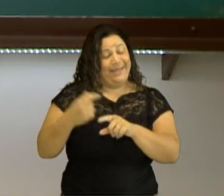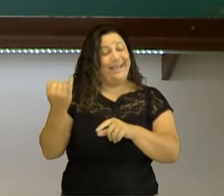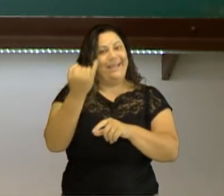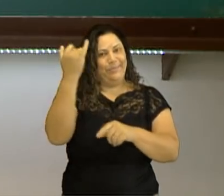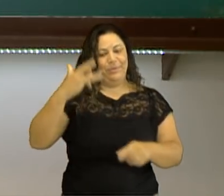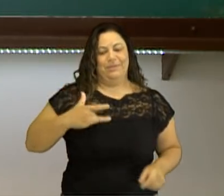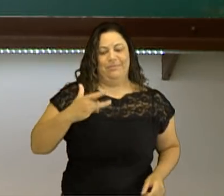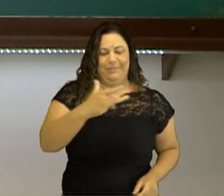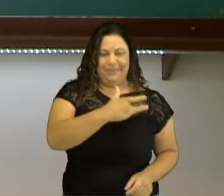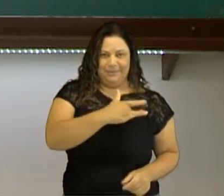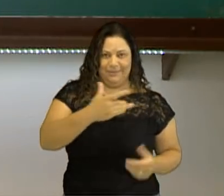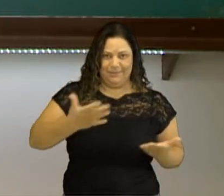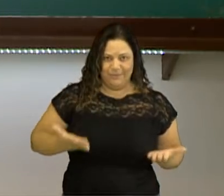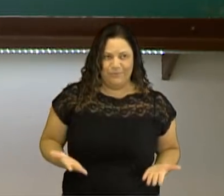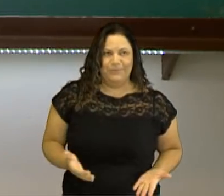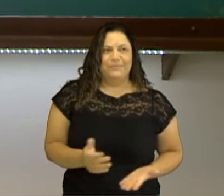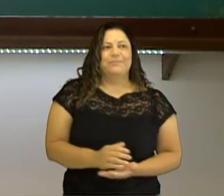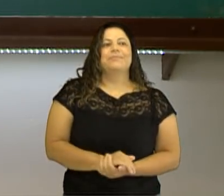nossa saúde.